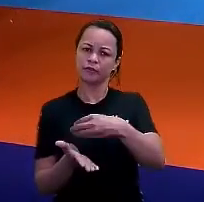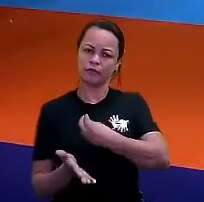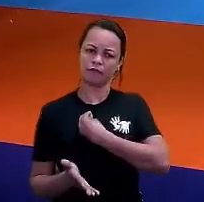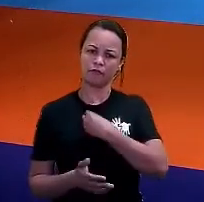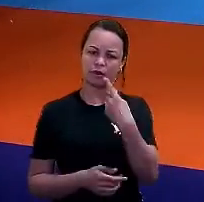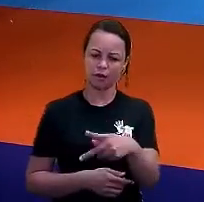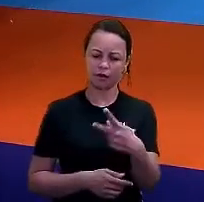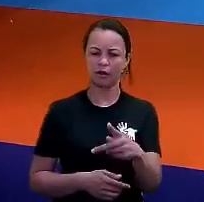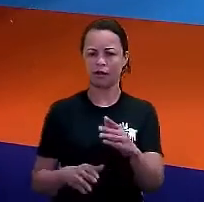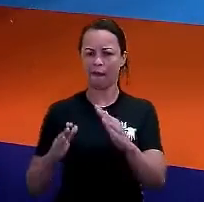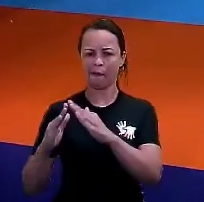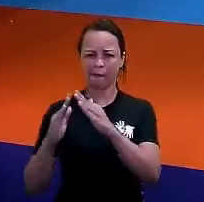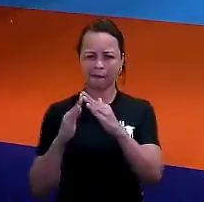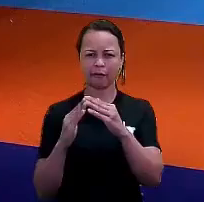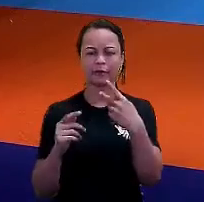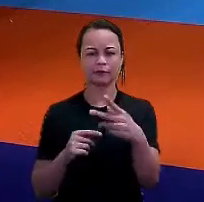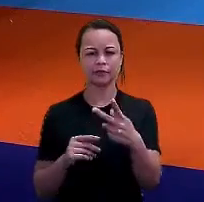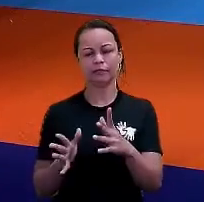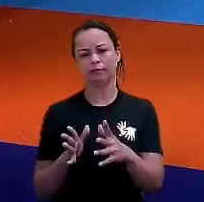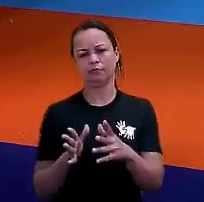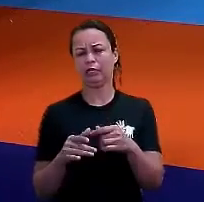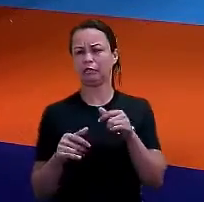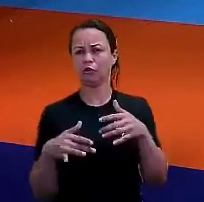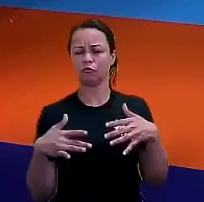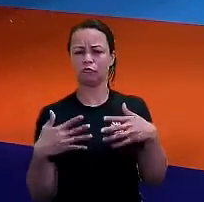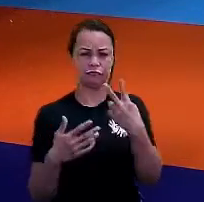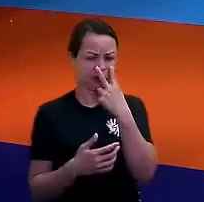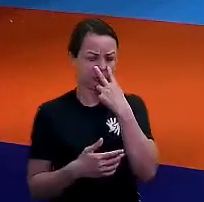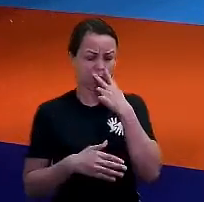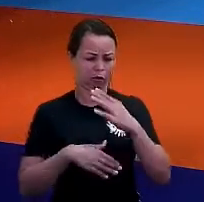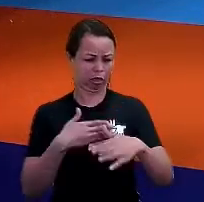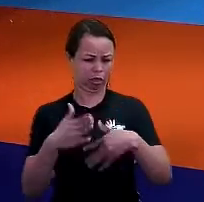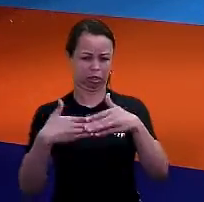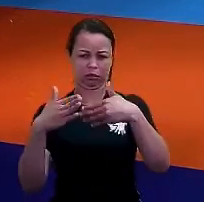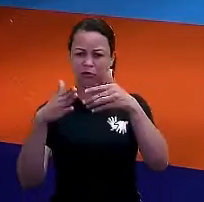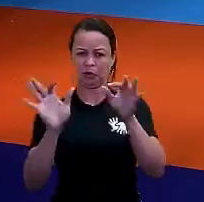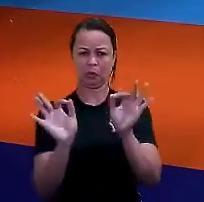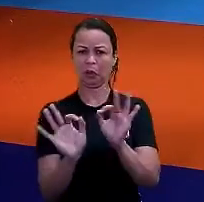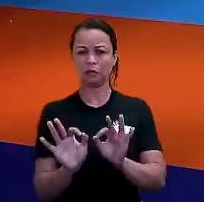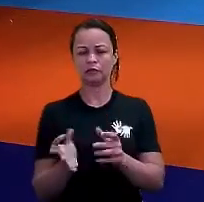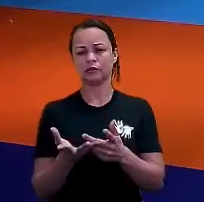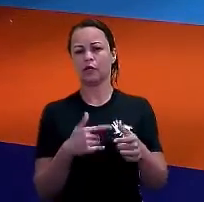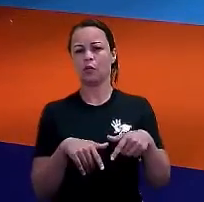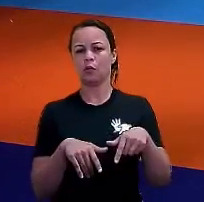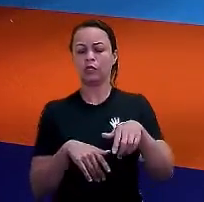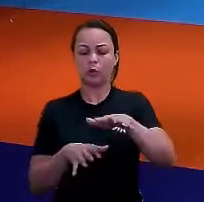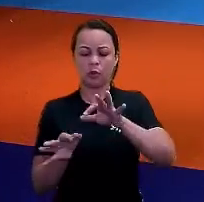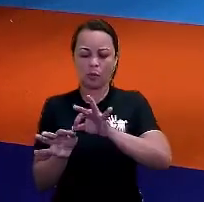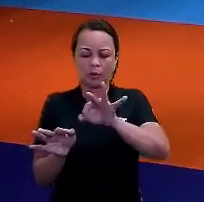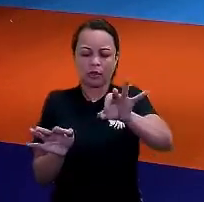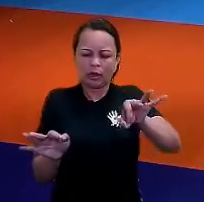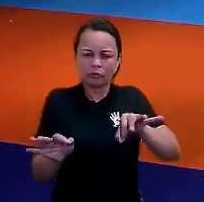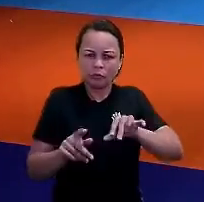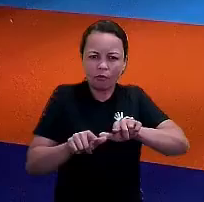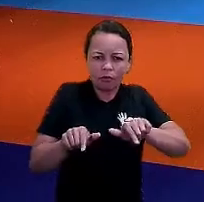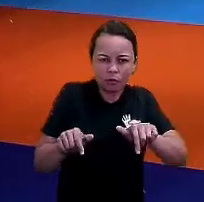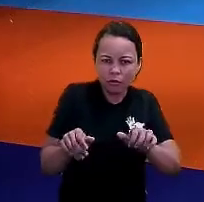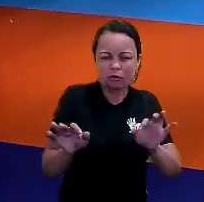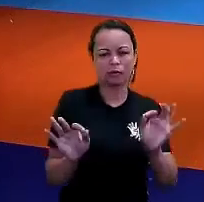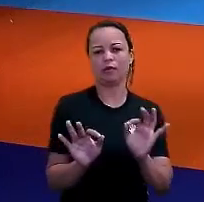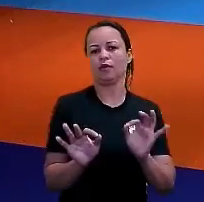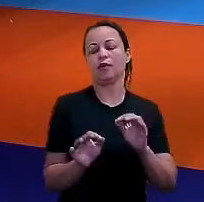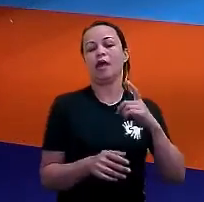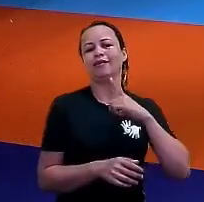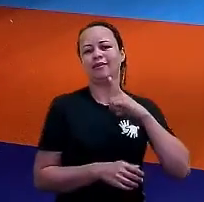que, assim, Vitória não surgiu de forma aleatória nem do nada. E também não era um território vazio, né?